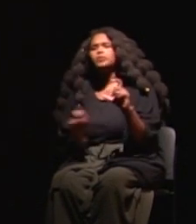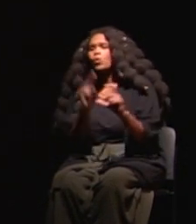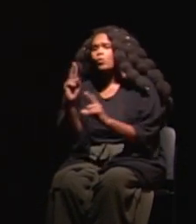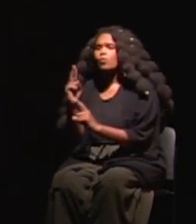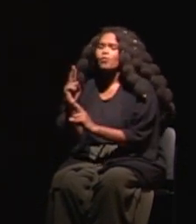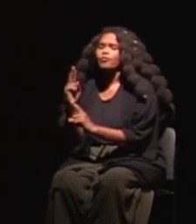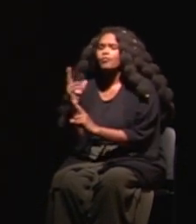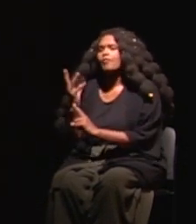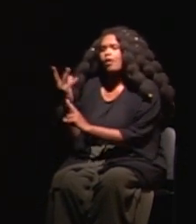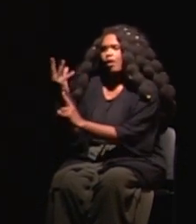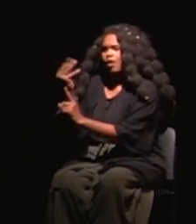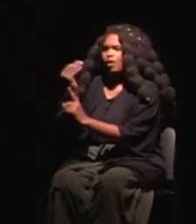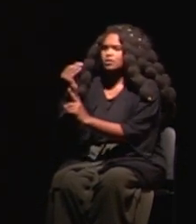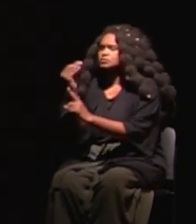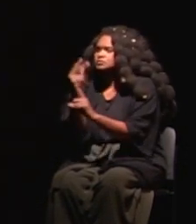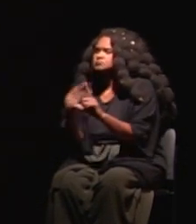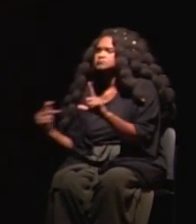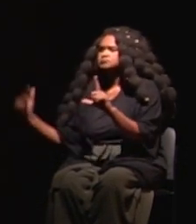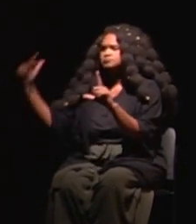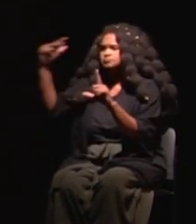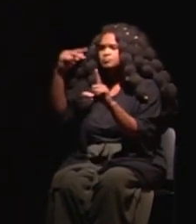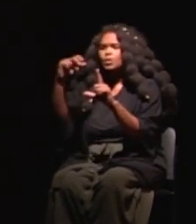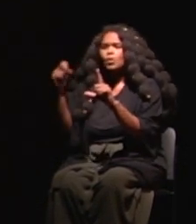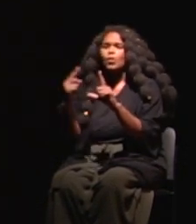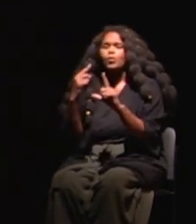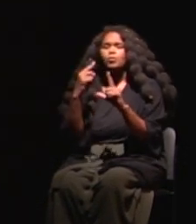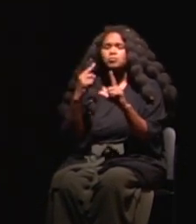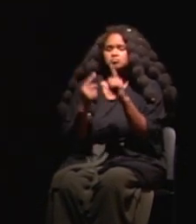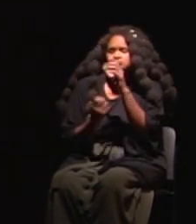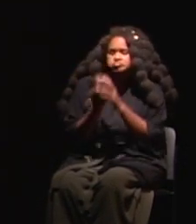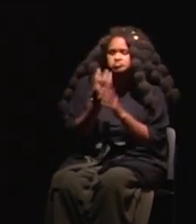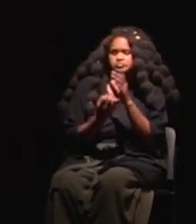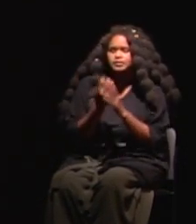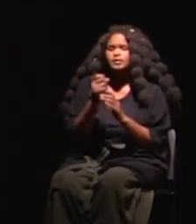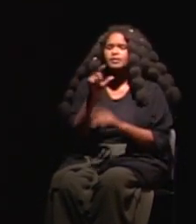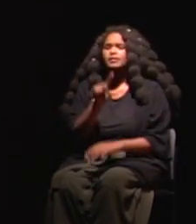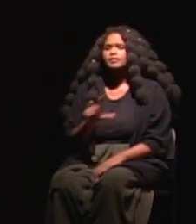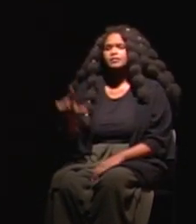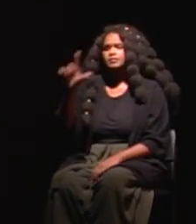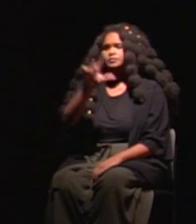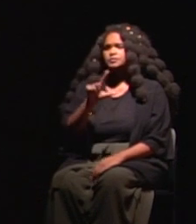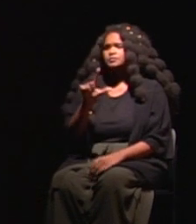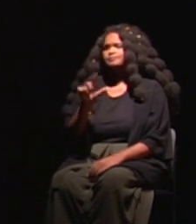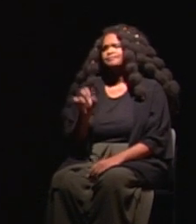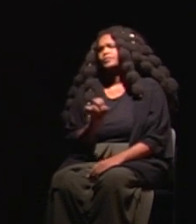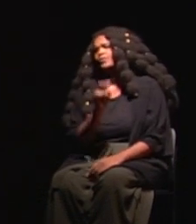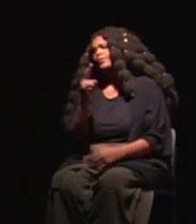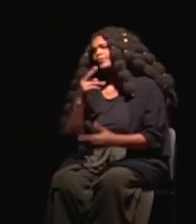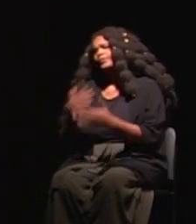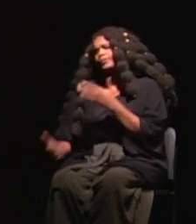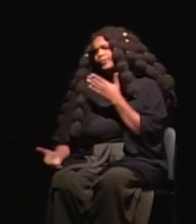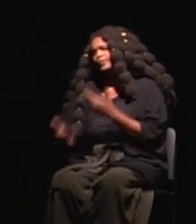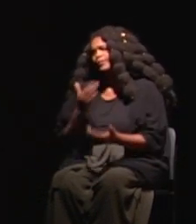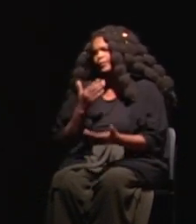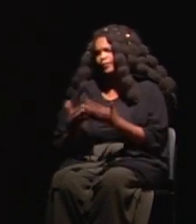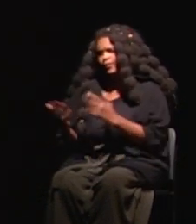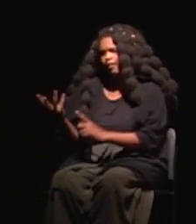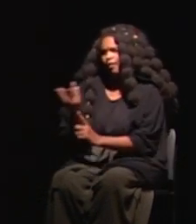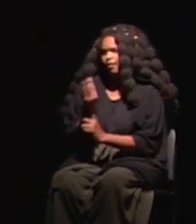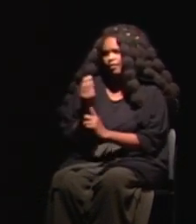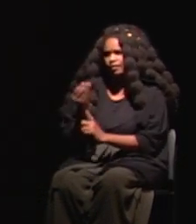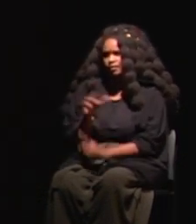artes plásticas, o criador de literatura ou de qualquer outra expressão